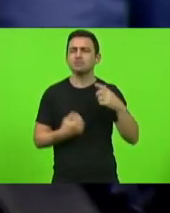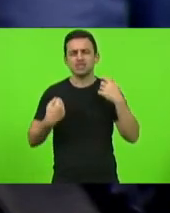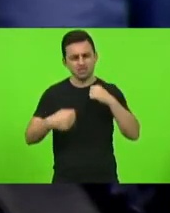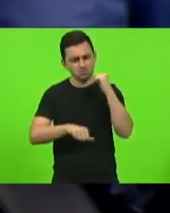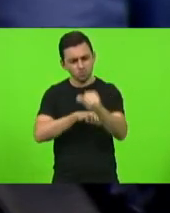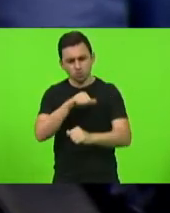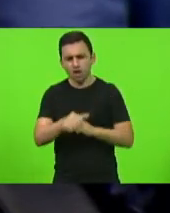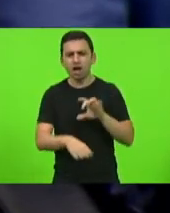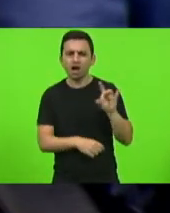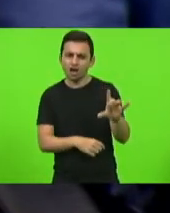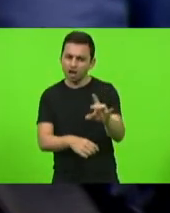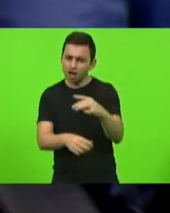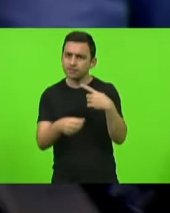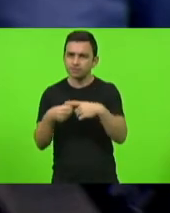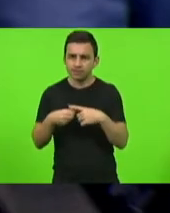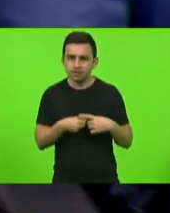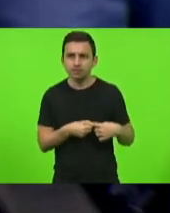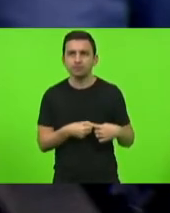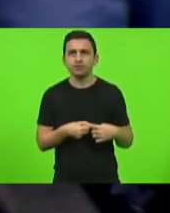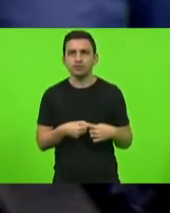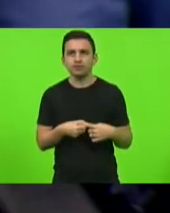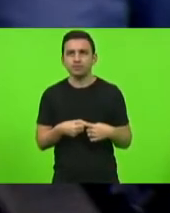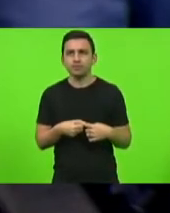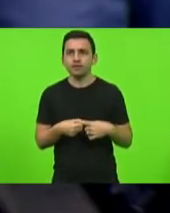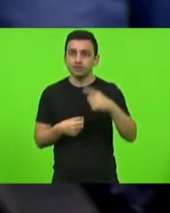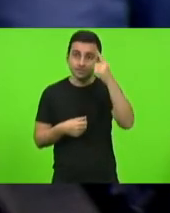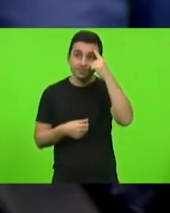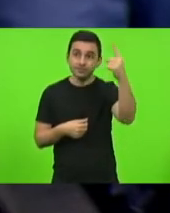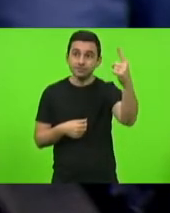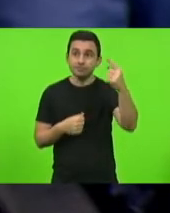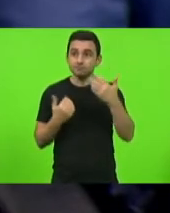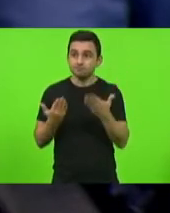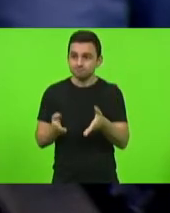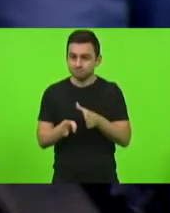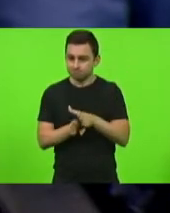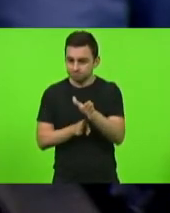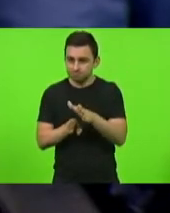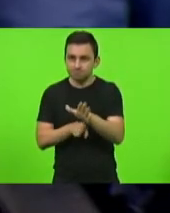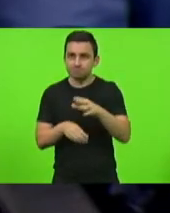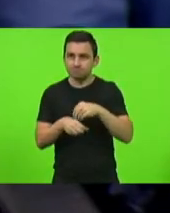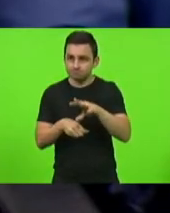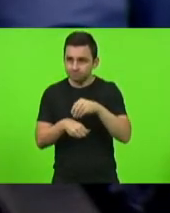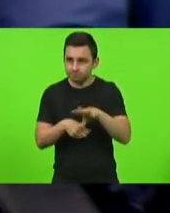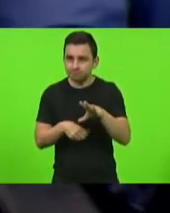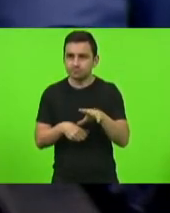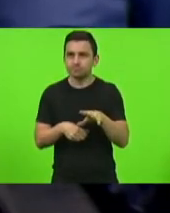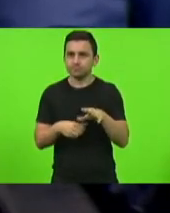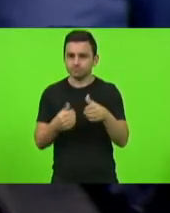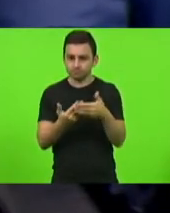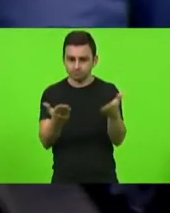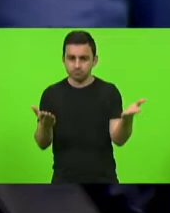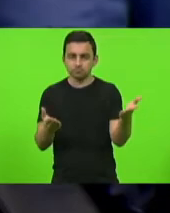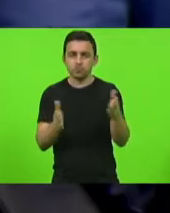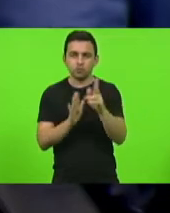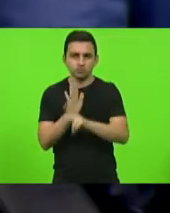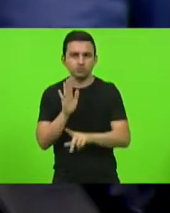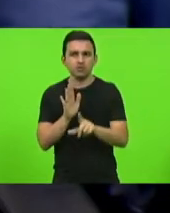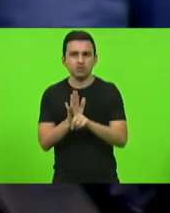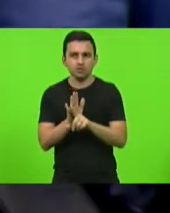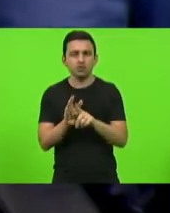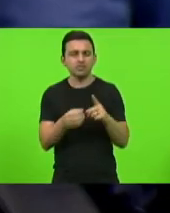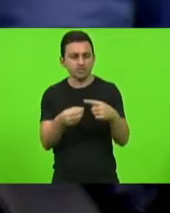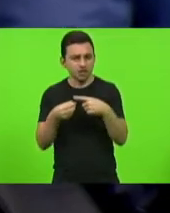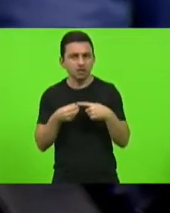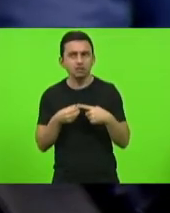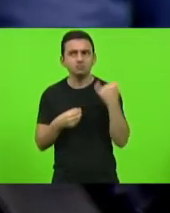em cada cidade, e essa ideia de fazer essa sugestão de projeto de lei para os municípios é muito